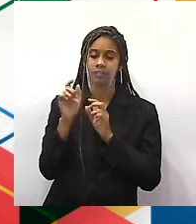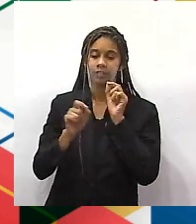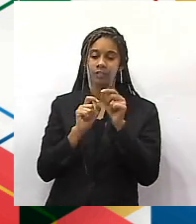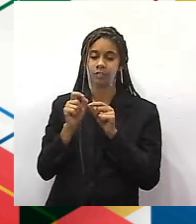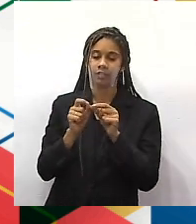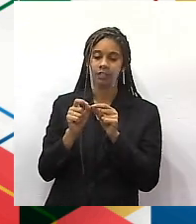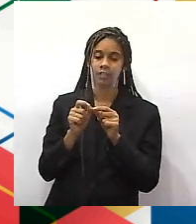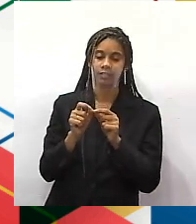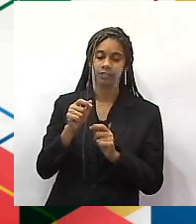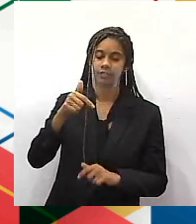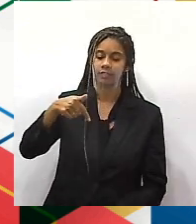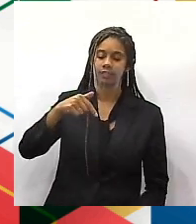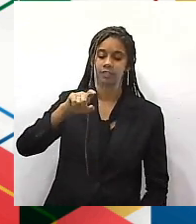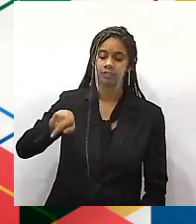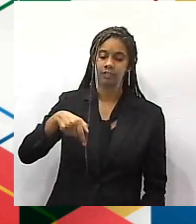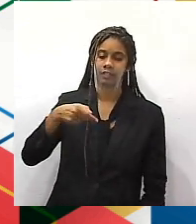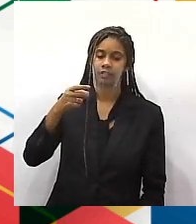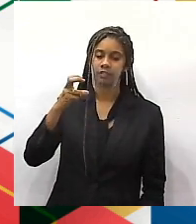2 dá